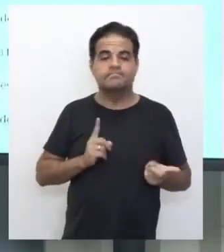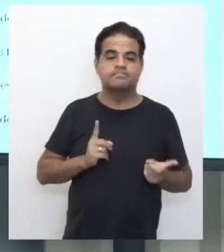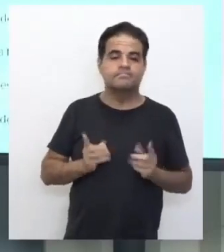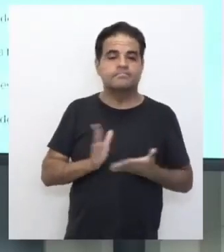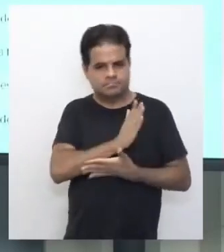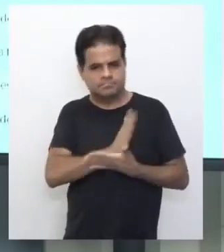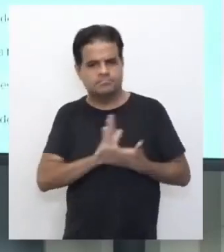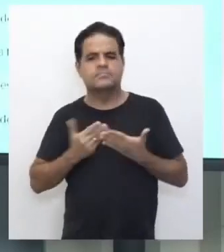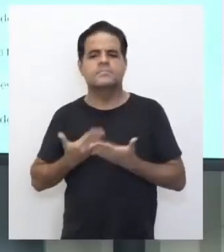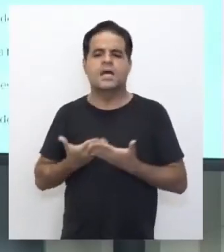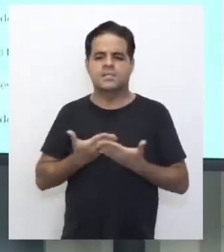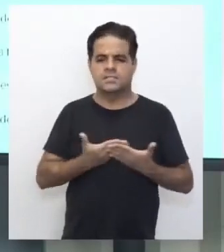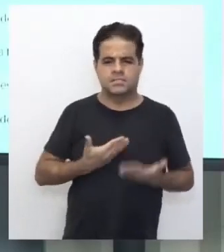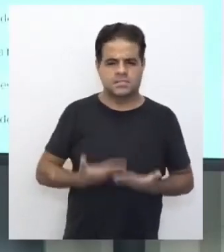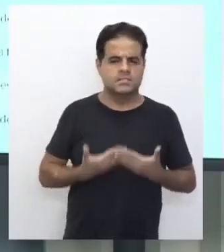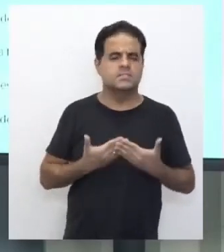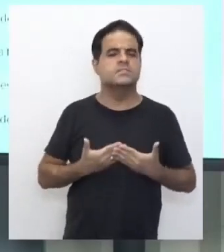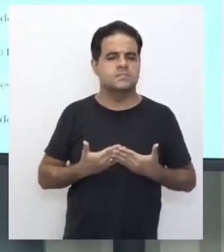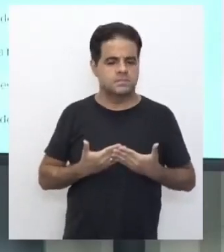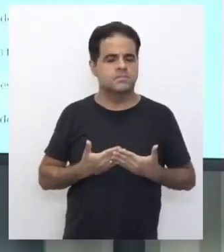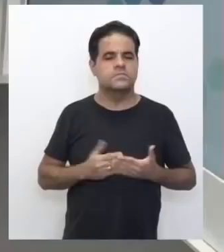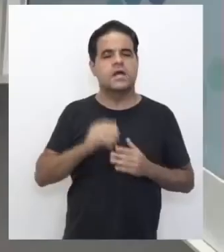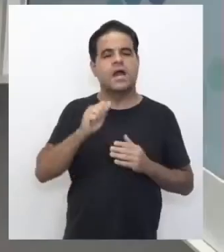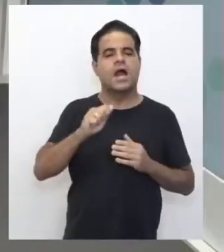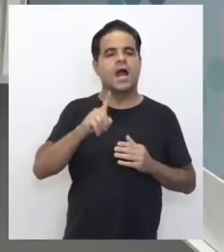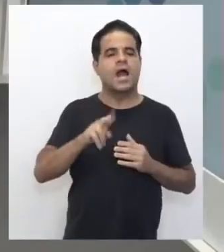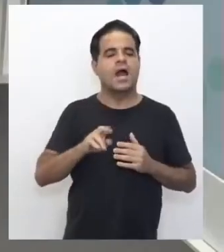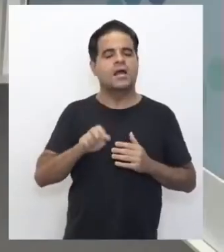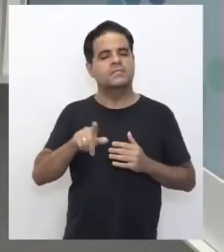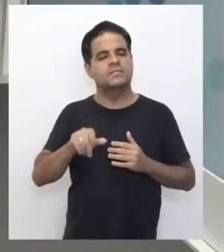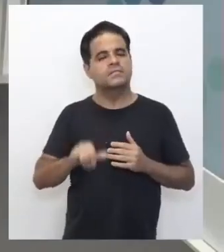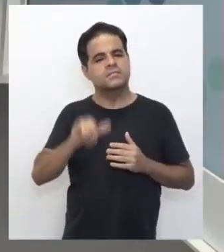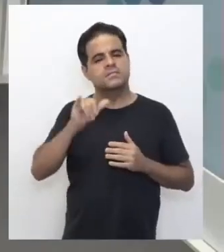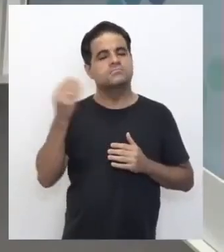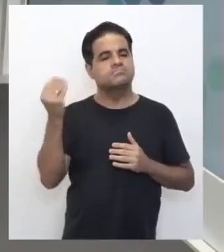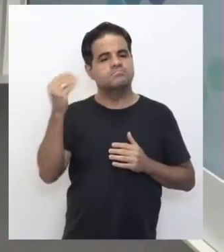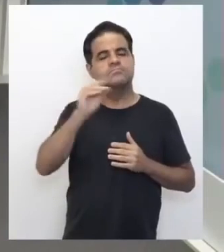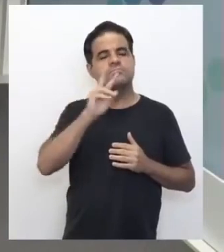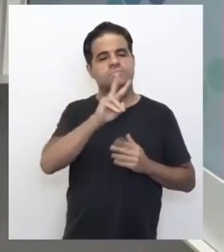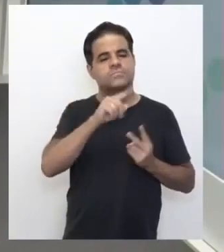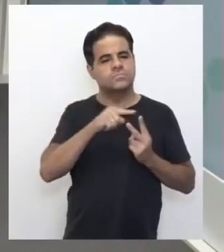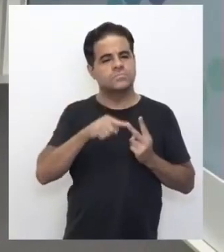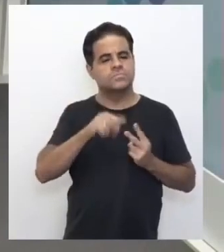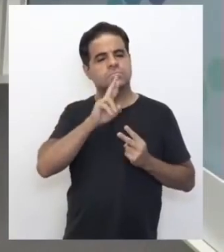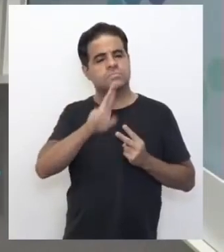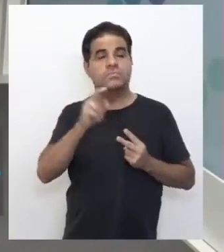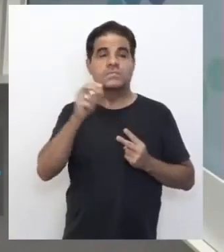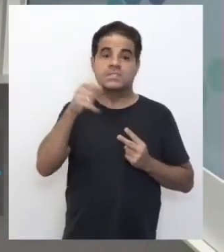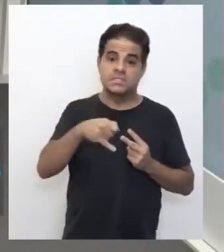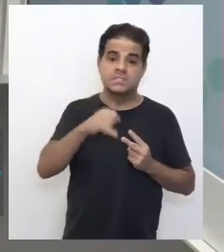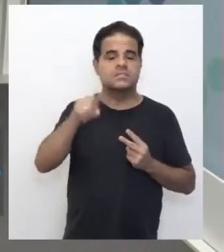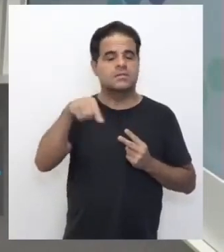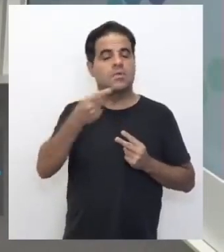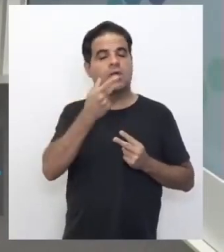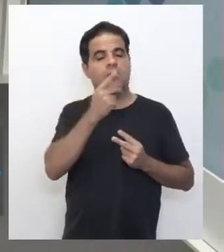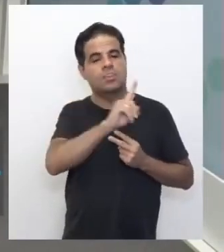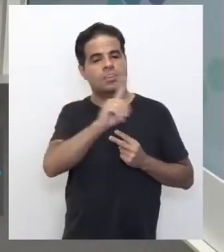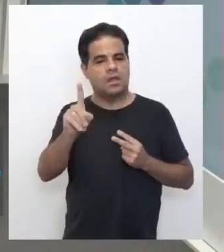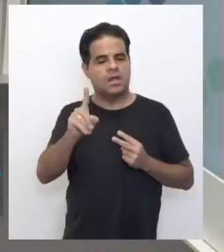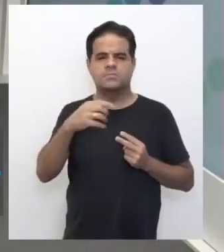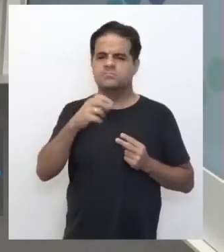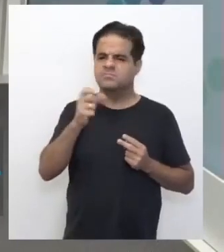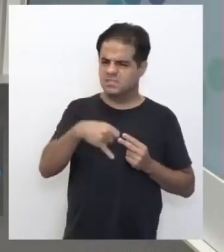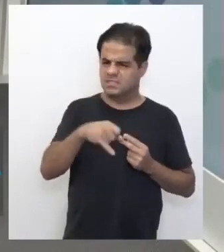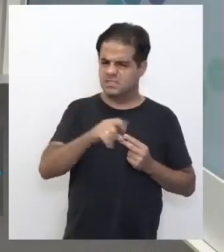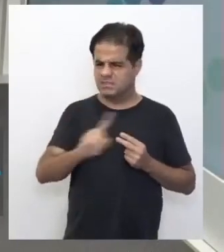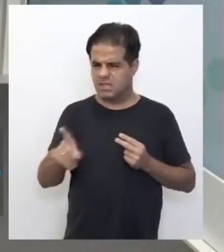algumas aulas. O que eles responderam? A Adriele colocou duas respostas, então ela colocou primeiro não e depois sim. O não e sim, será que é